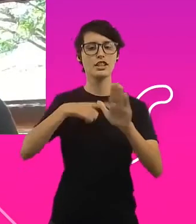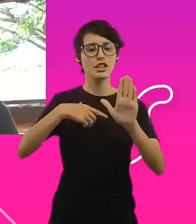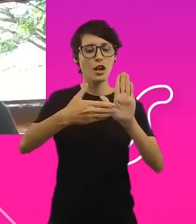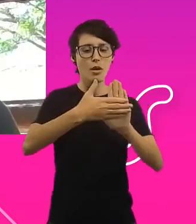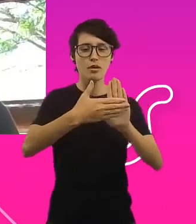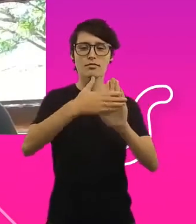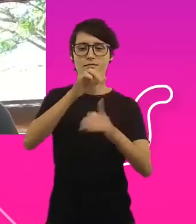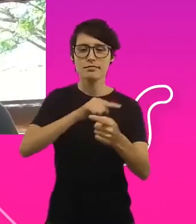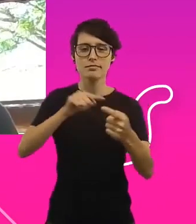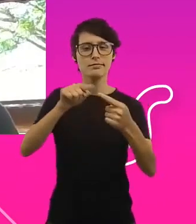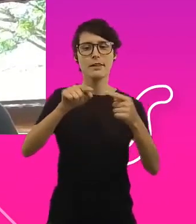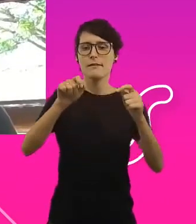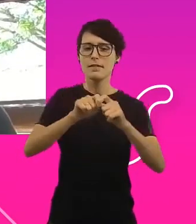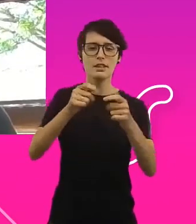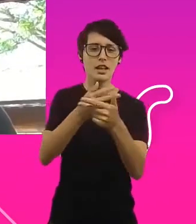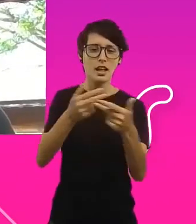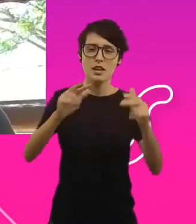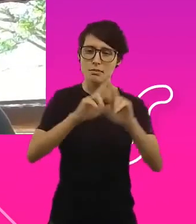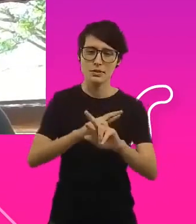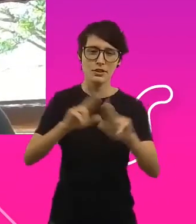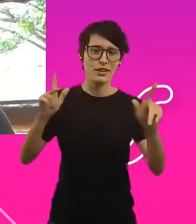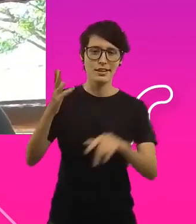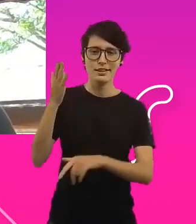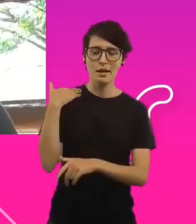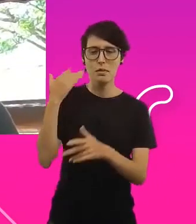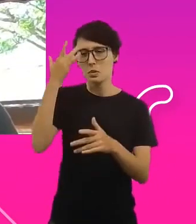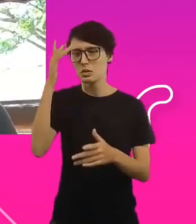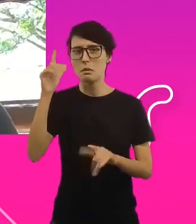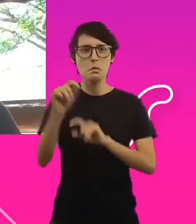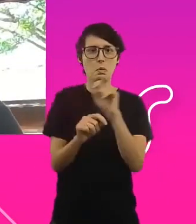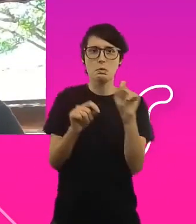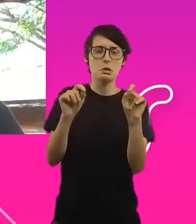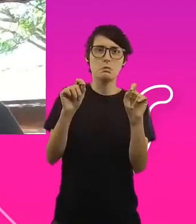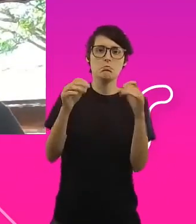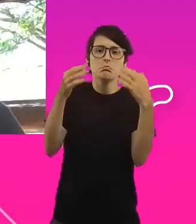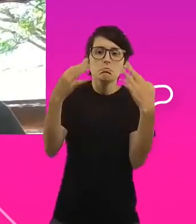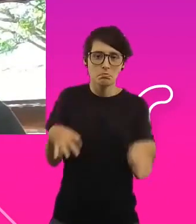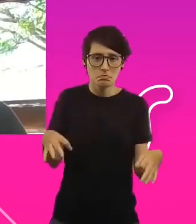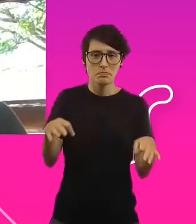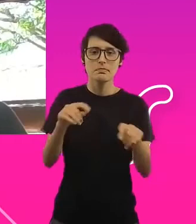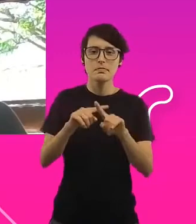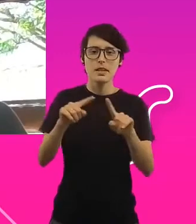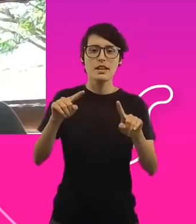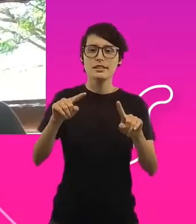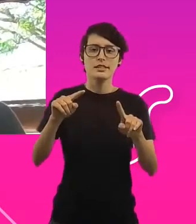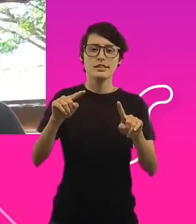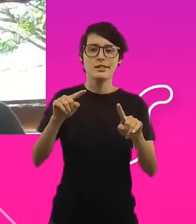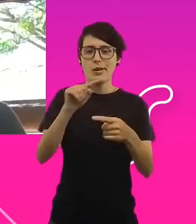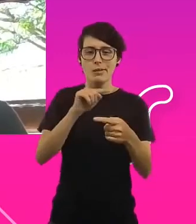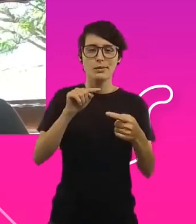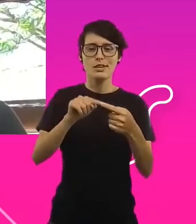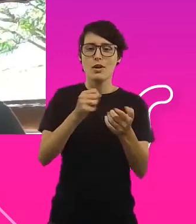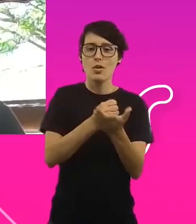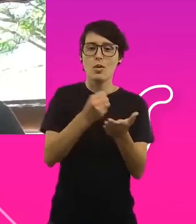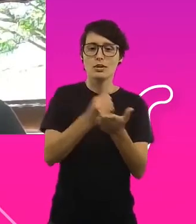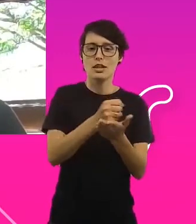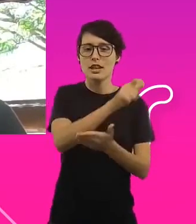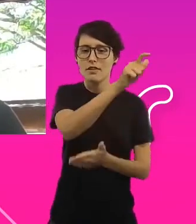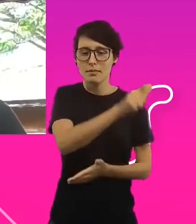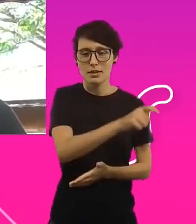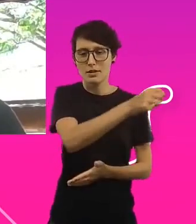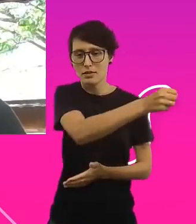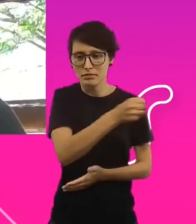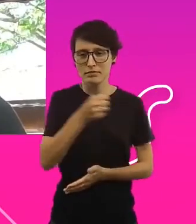coisa diferente. Naquela época eu não sabia muito o que era, mas o que eu fazia era contratar pessoas para